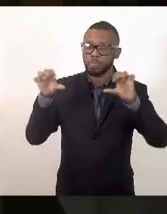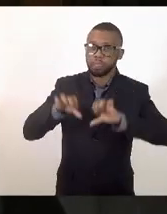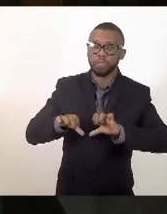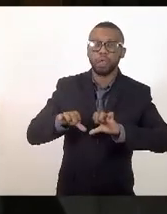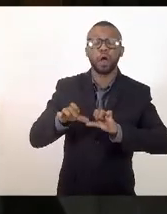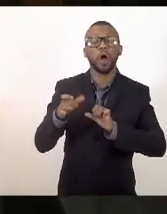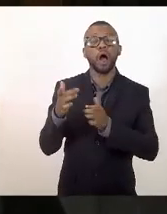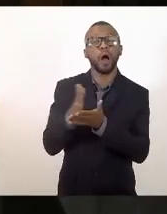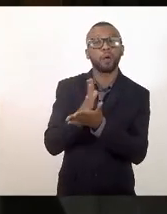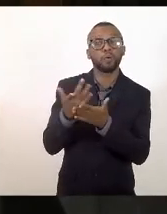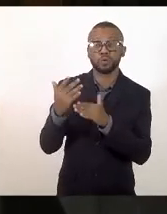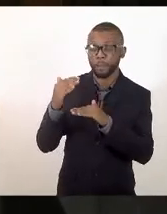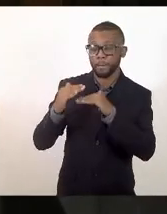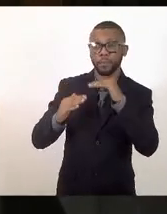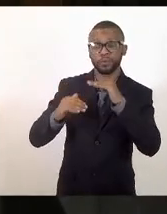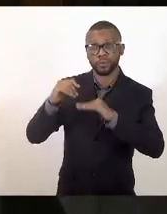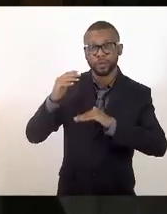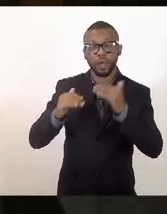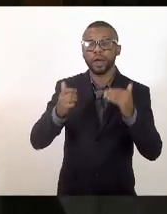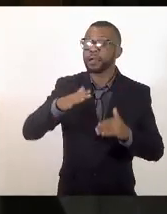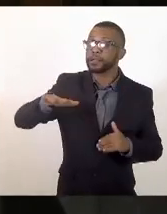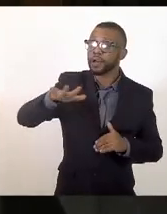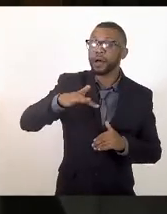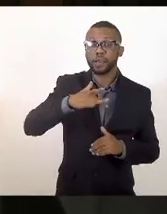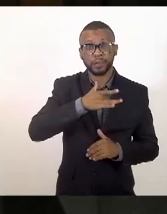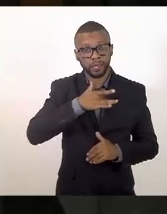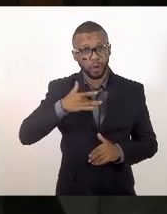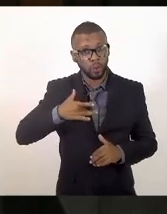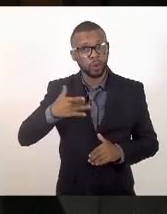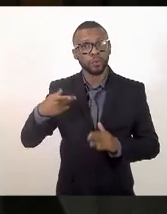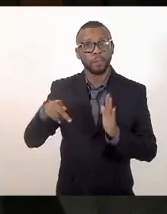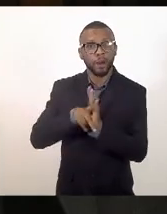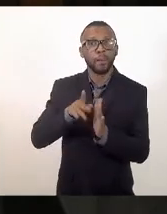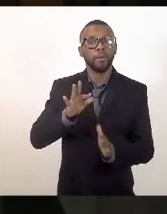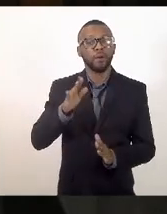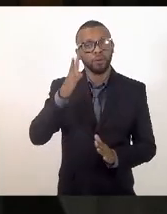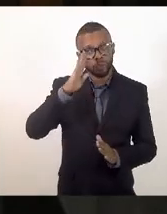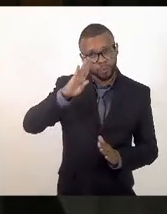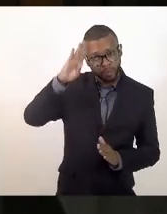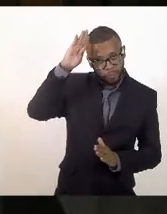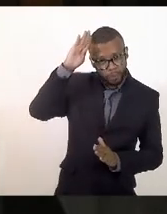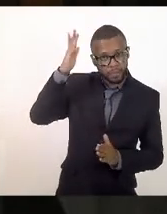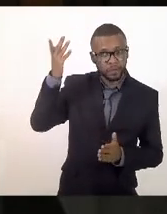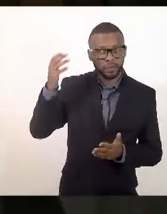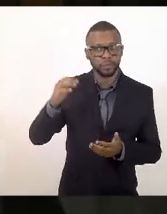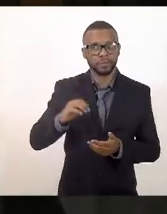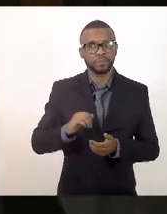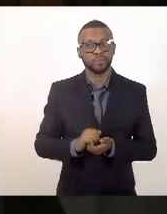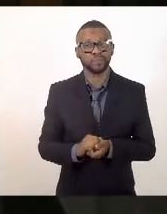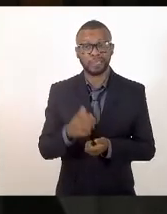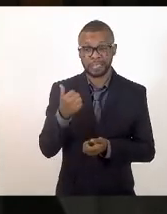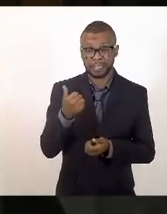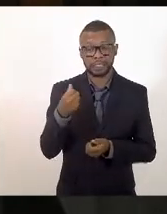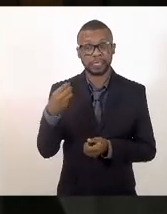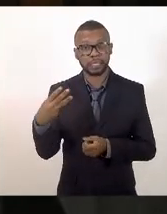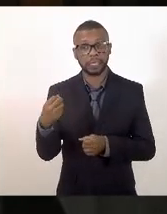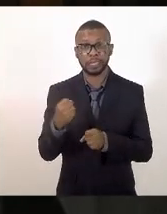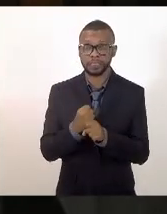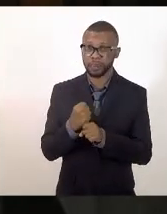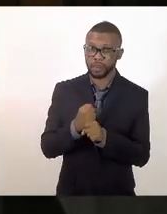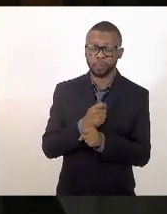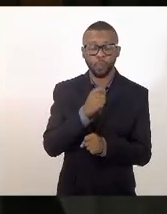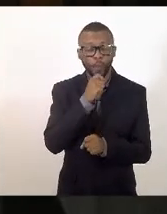aqueles profissionais do Corpo de Saúde do Corpo de Bombeiros, no caso em especial desses, há 13 anos sem a